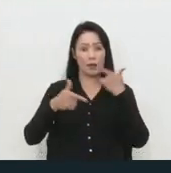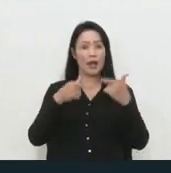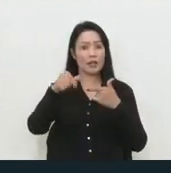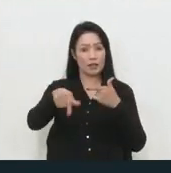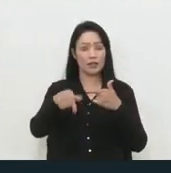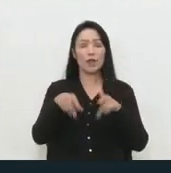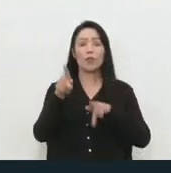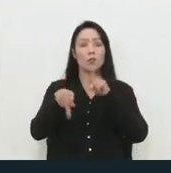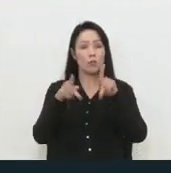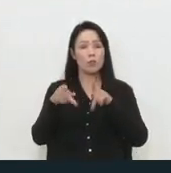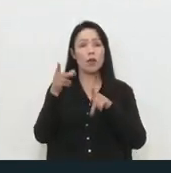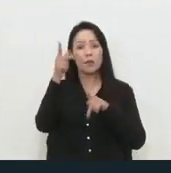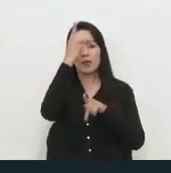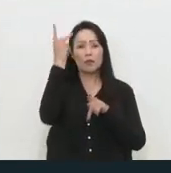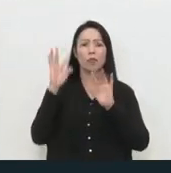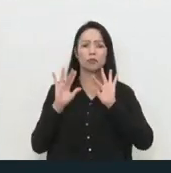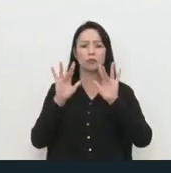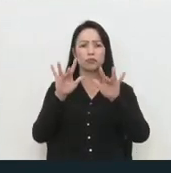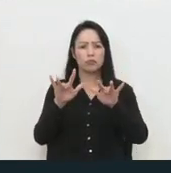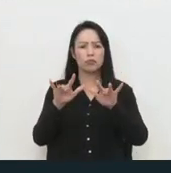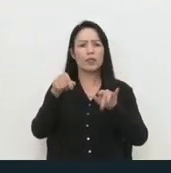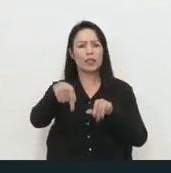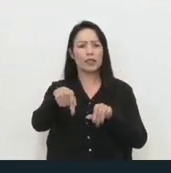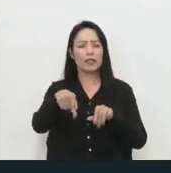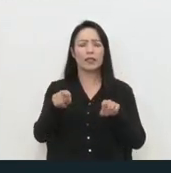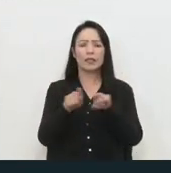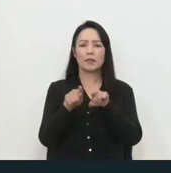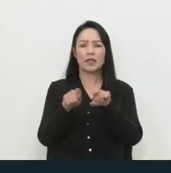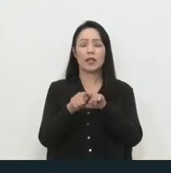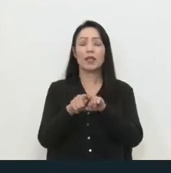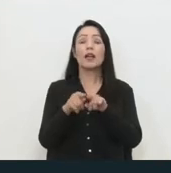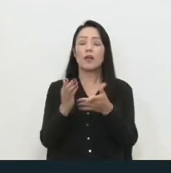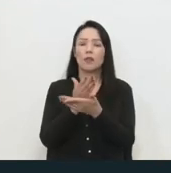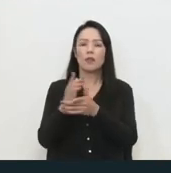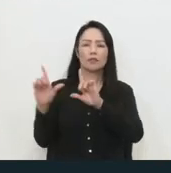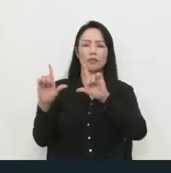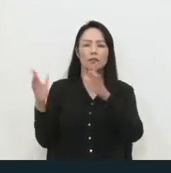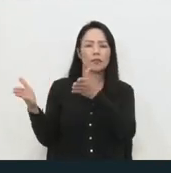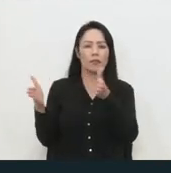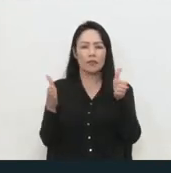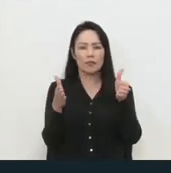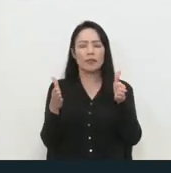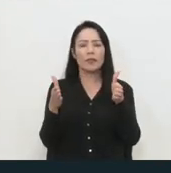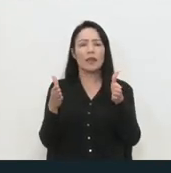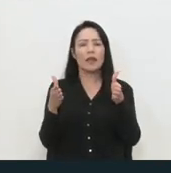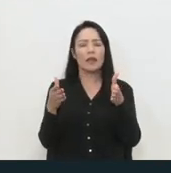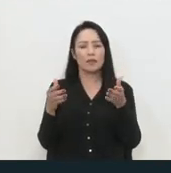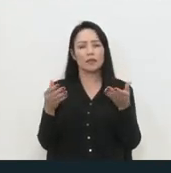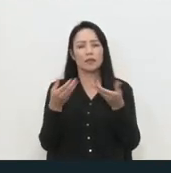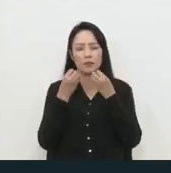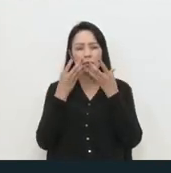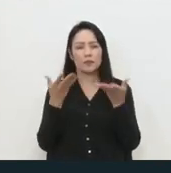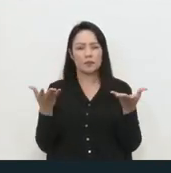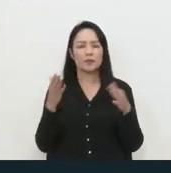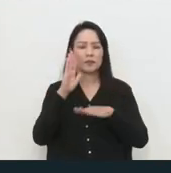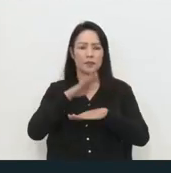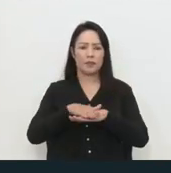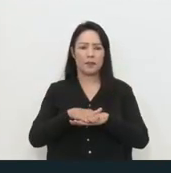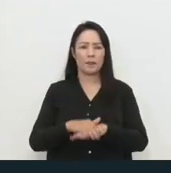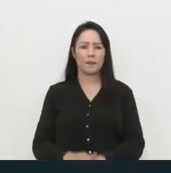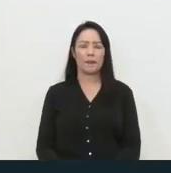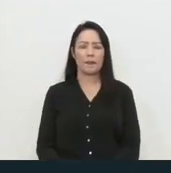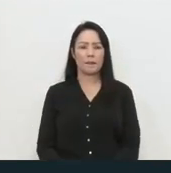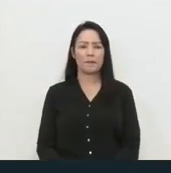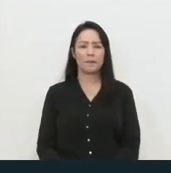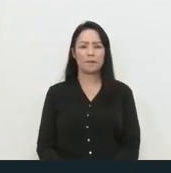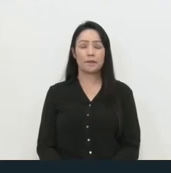aqui se faz presente também aqueles que nos assiste pela TV Câmara senhor presidente o que me